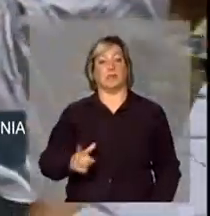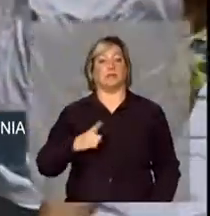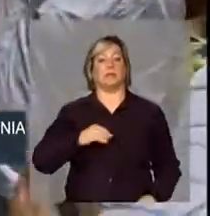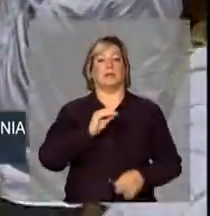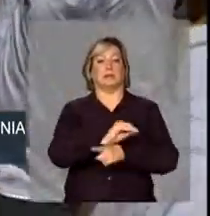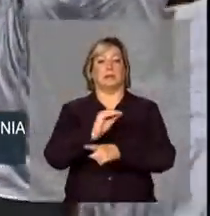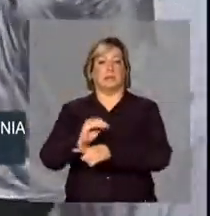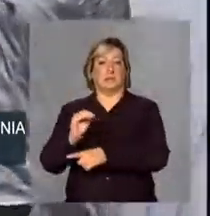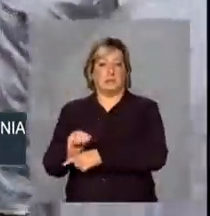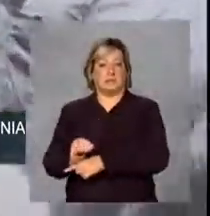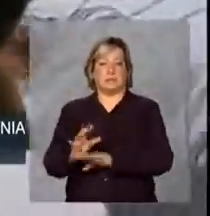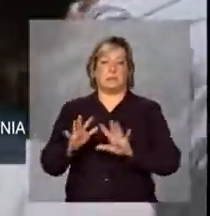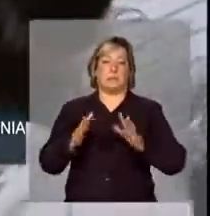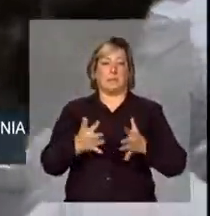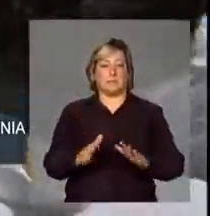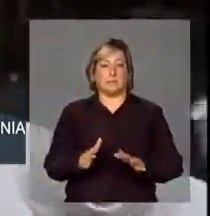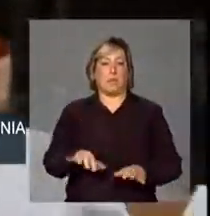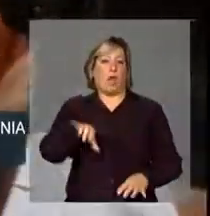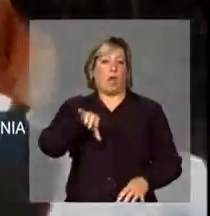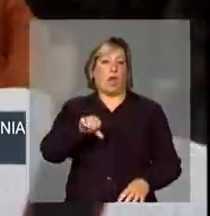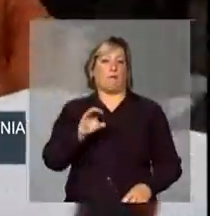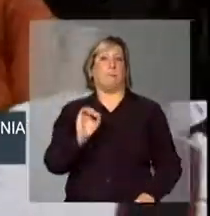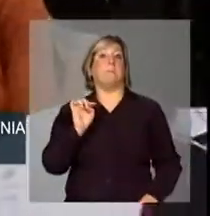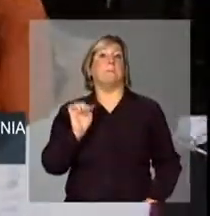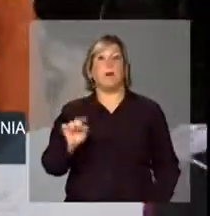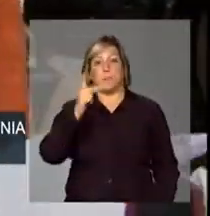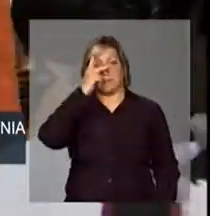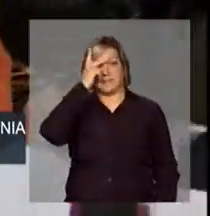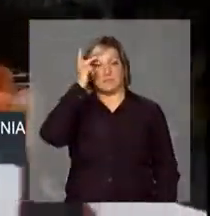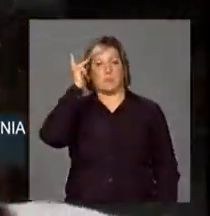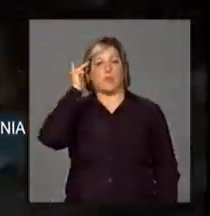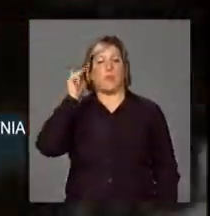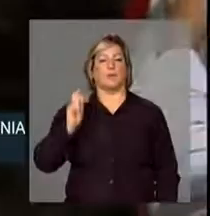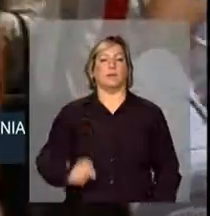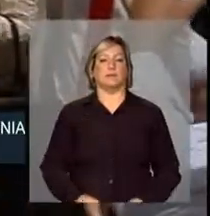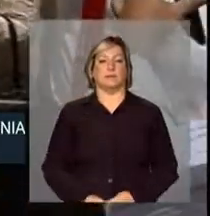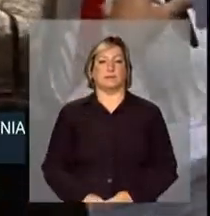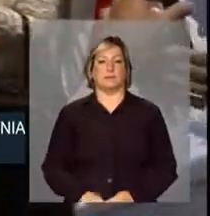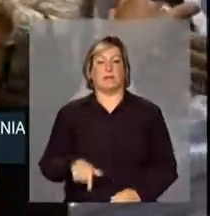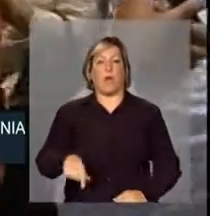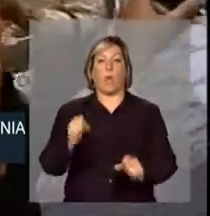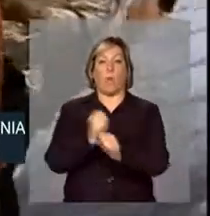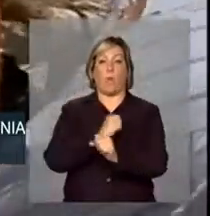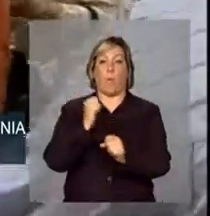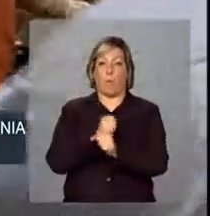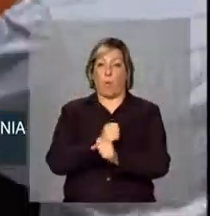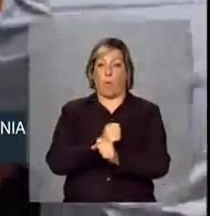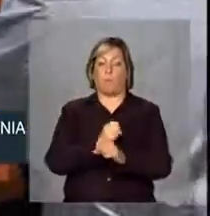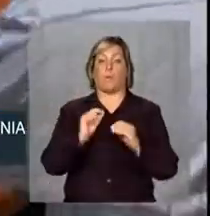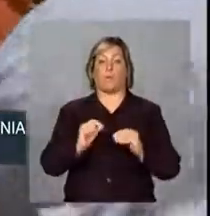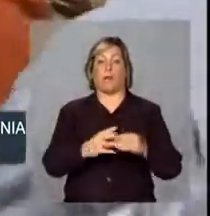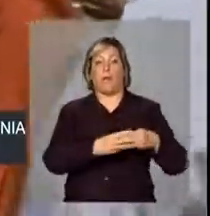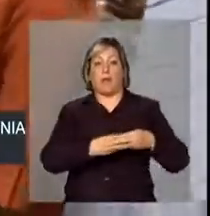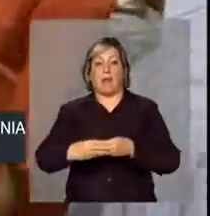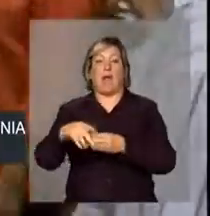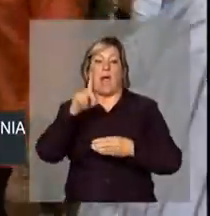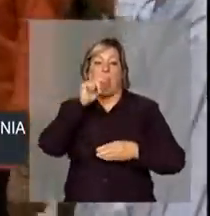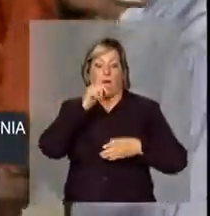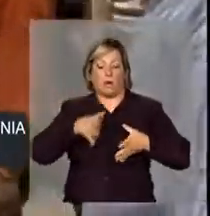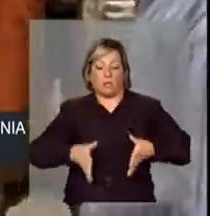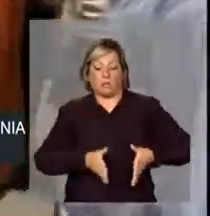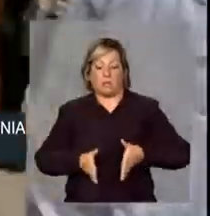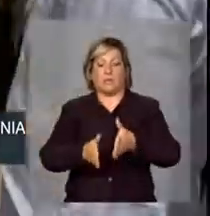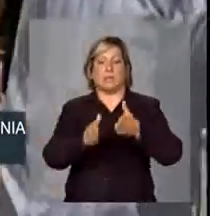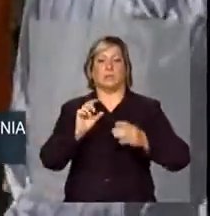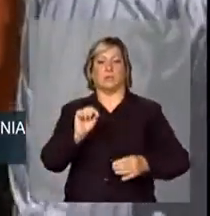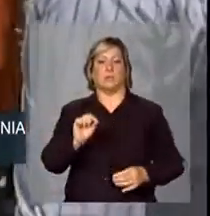beneficia aproximadamente 90.000 pessoas a obra leva água do rio São Francisco ela é